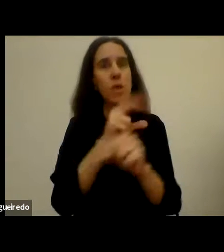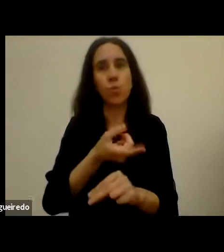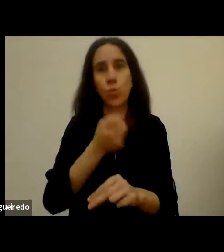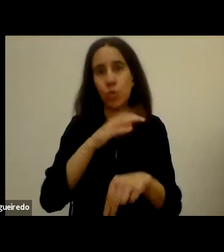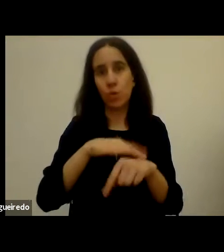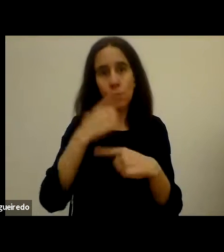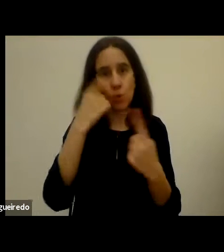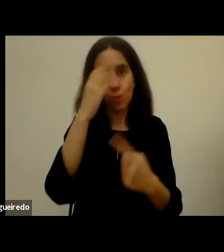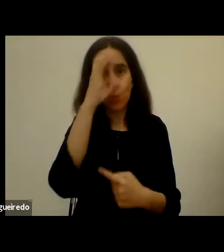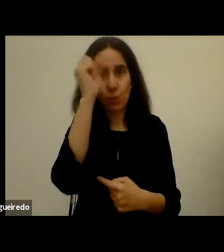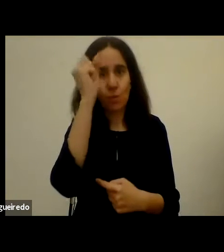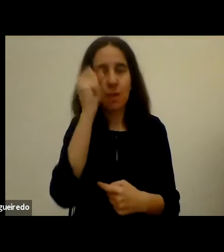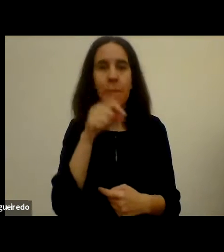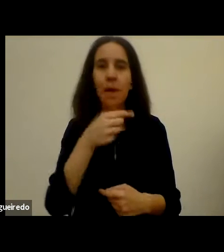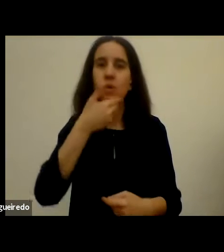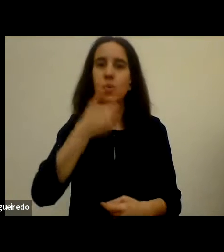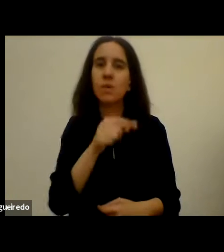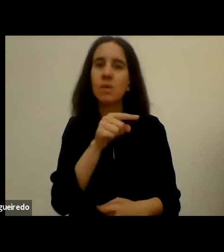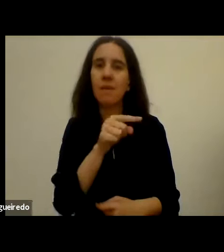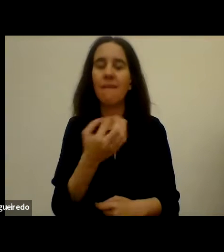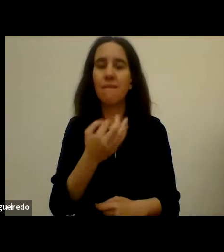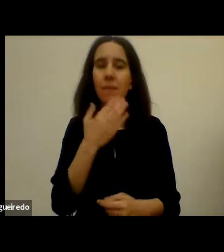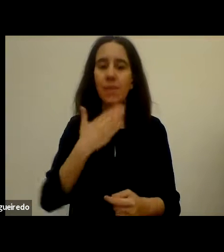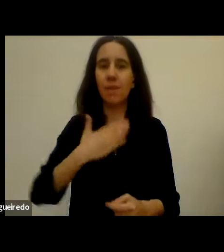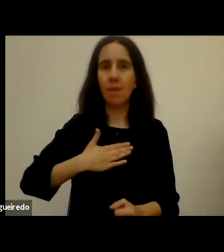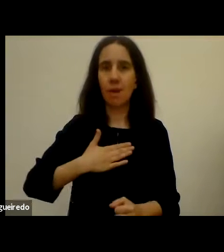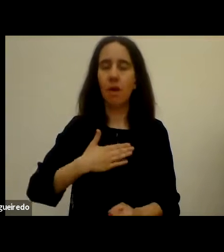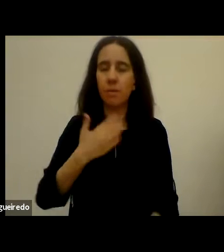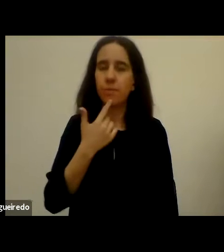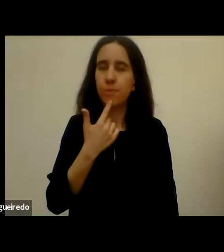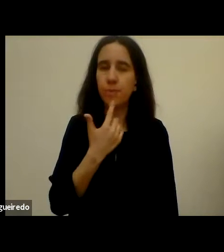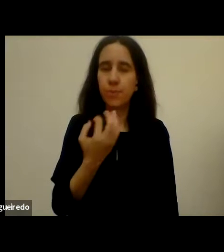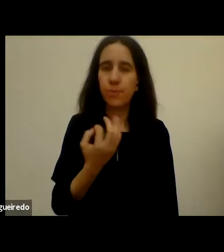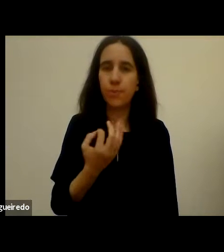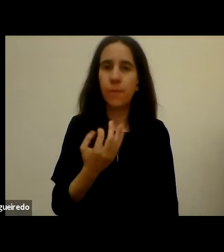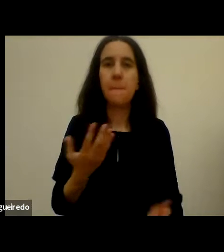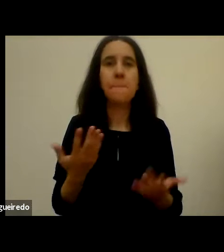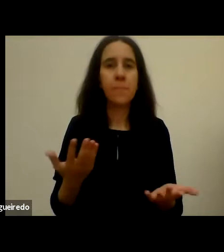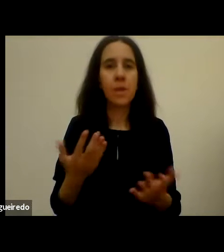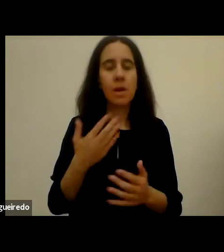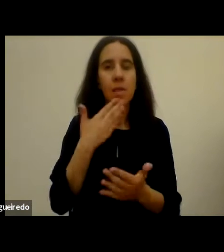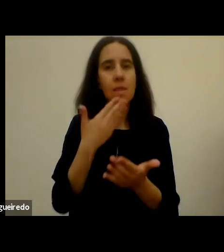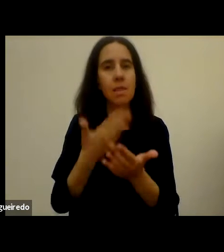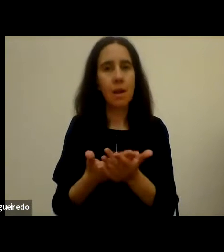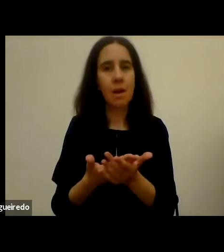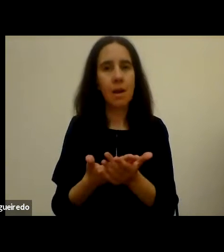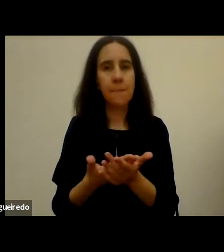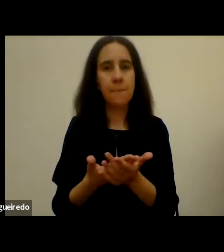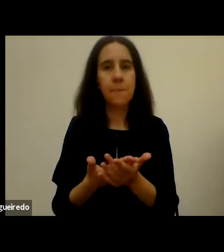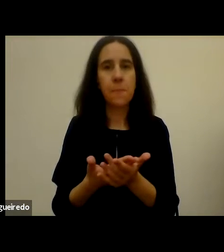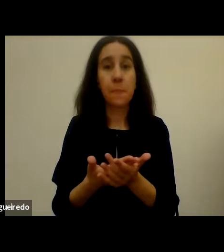administração pública, esta experiência serviu em muito para ultrapassar